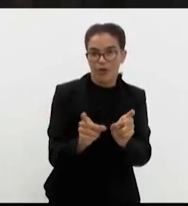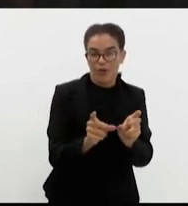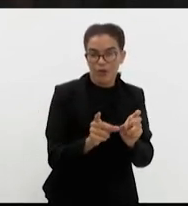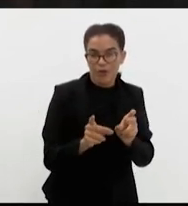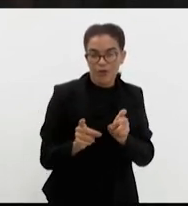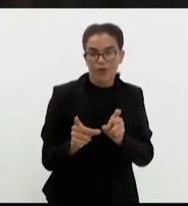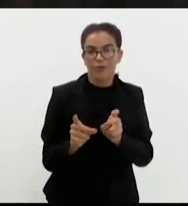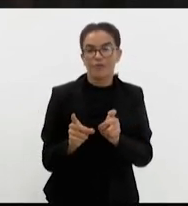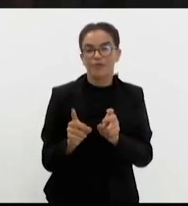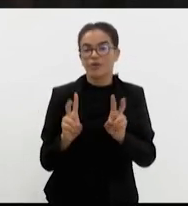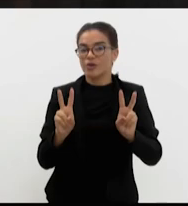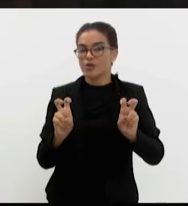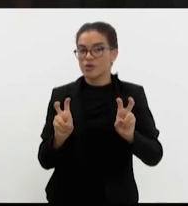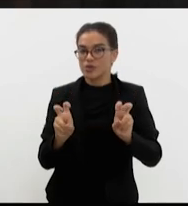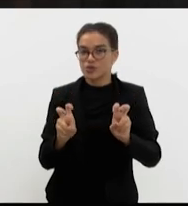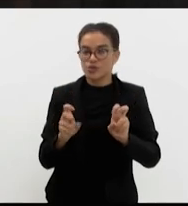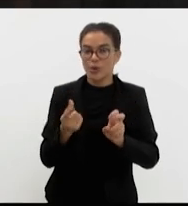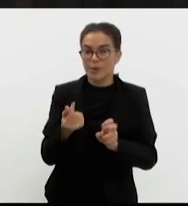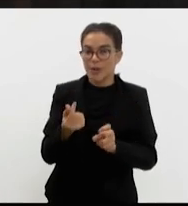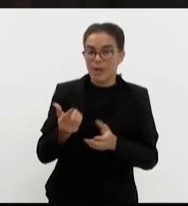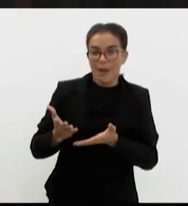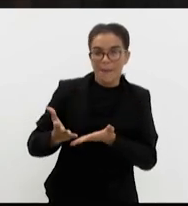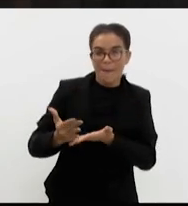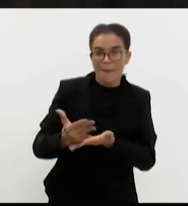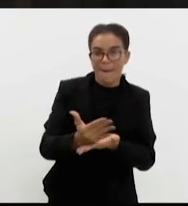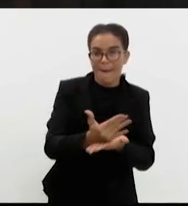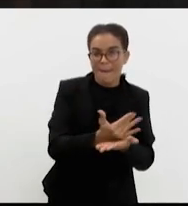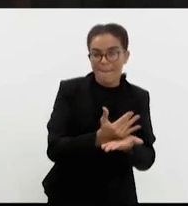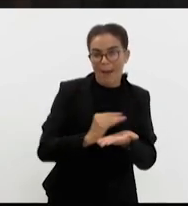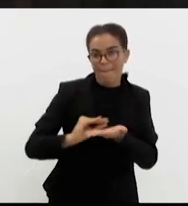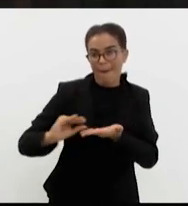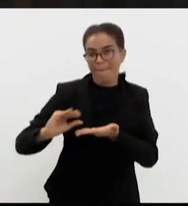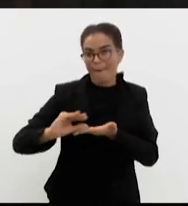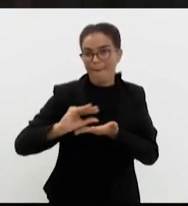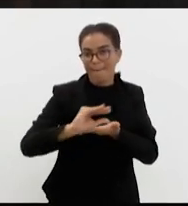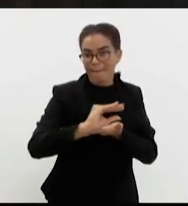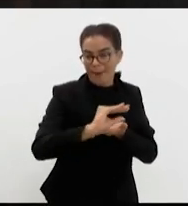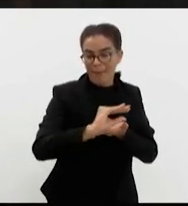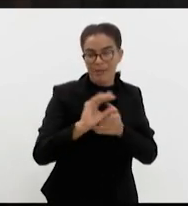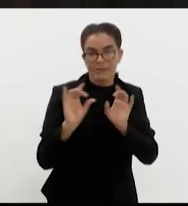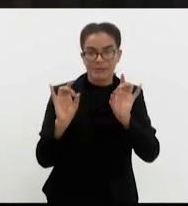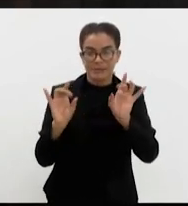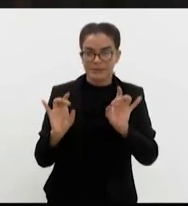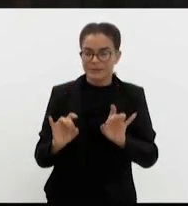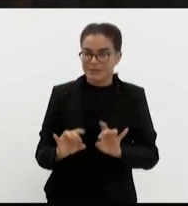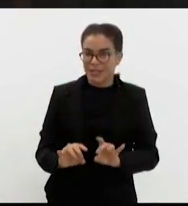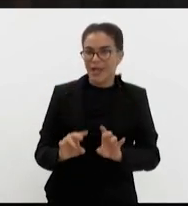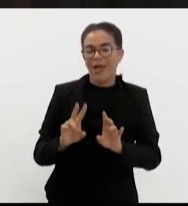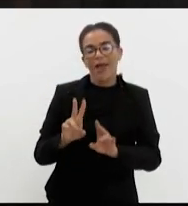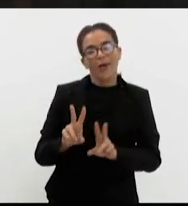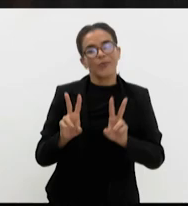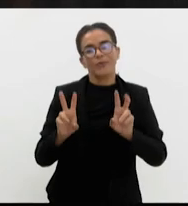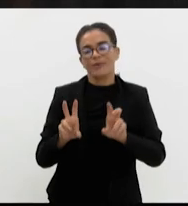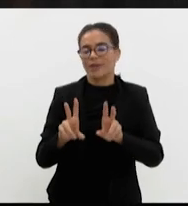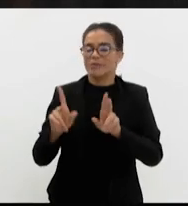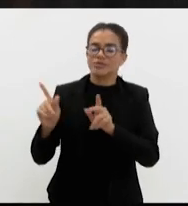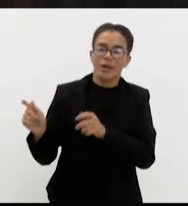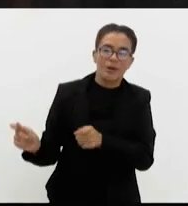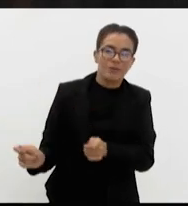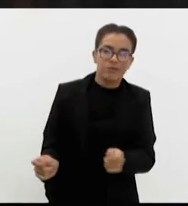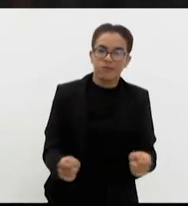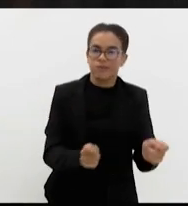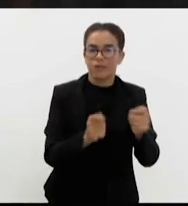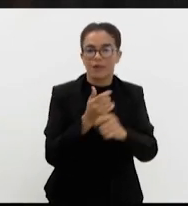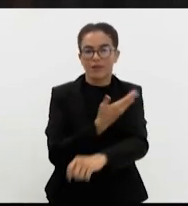incidência dos royalties e das participações especiais Esse é um tema recorrente aqui no estado do Rio